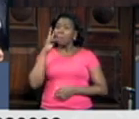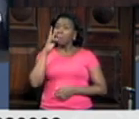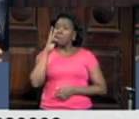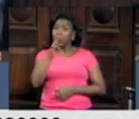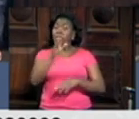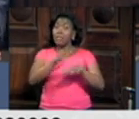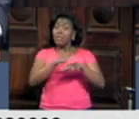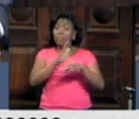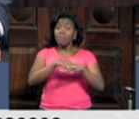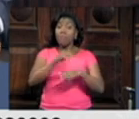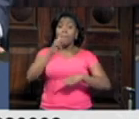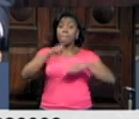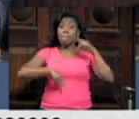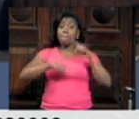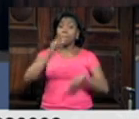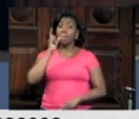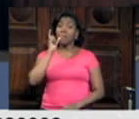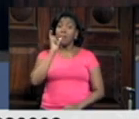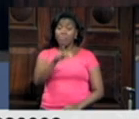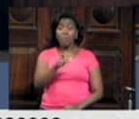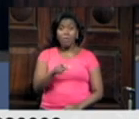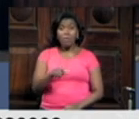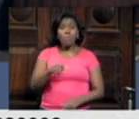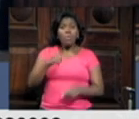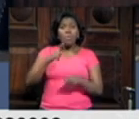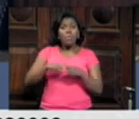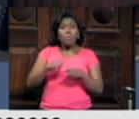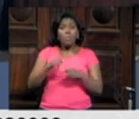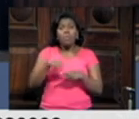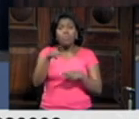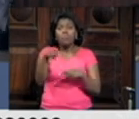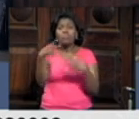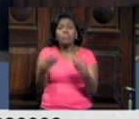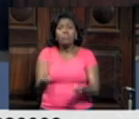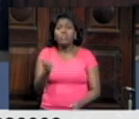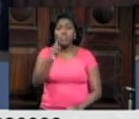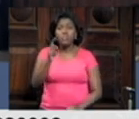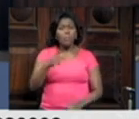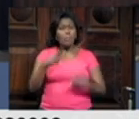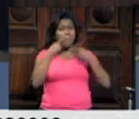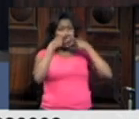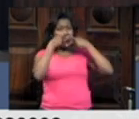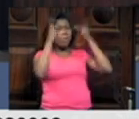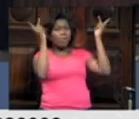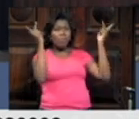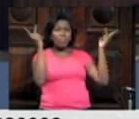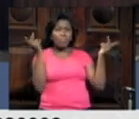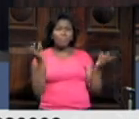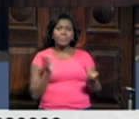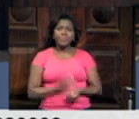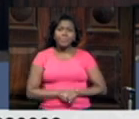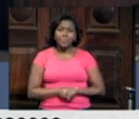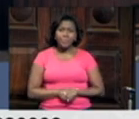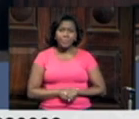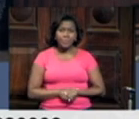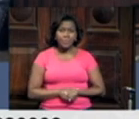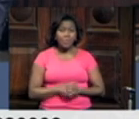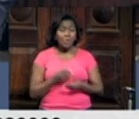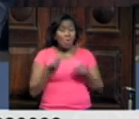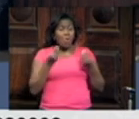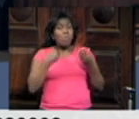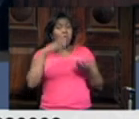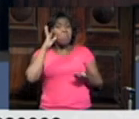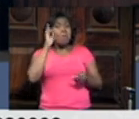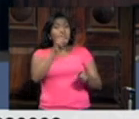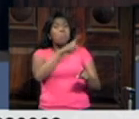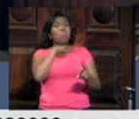um palavrão. Ele falou: por que o senhor não assumiu? Ele falou assim: porra! Como é que eu ia imaginar que ele ia